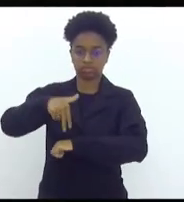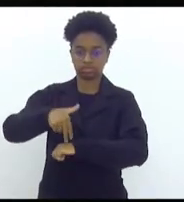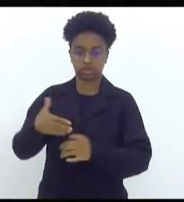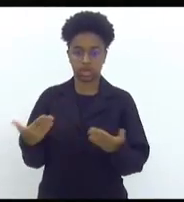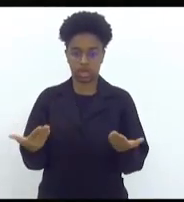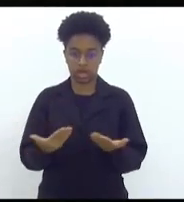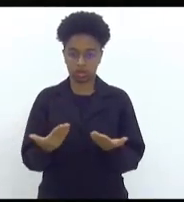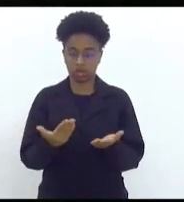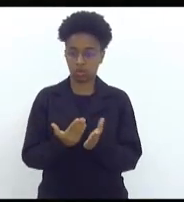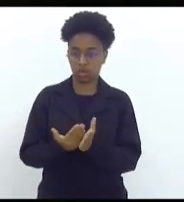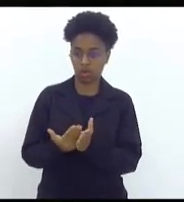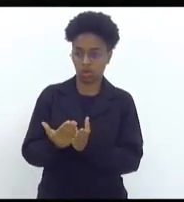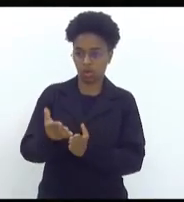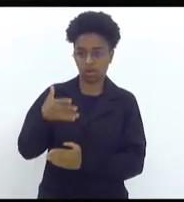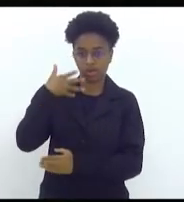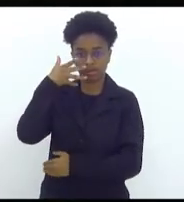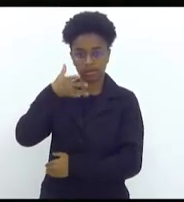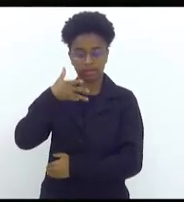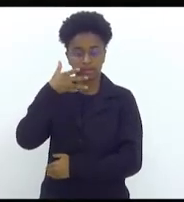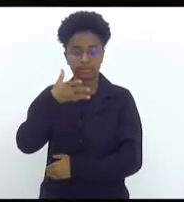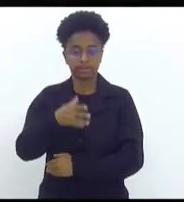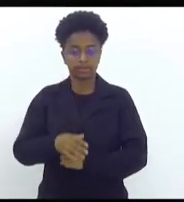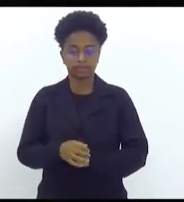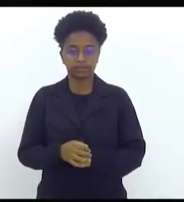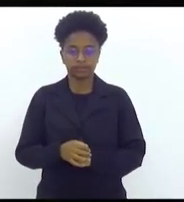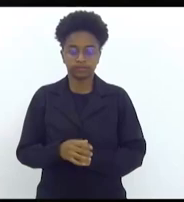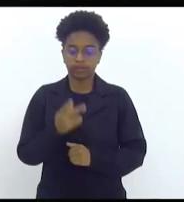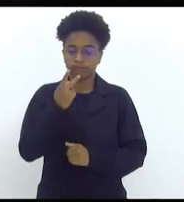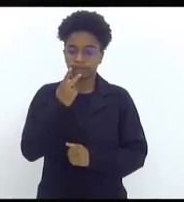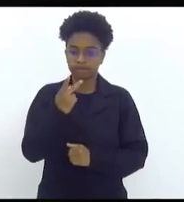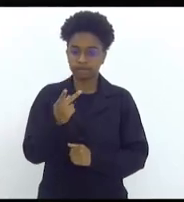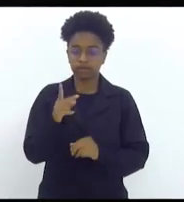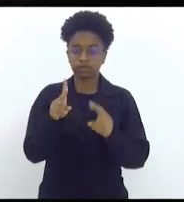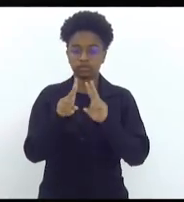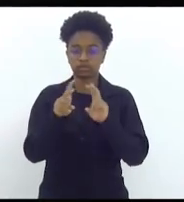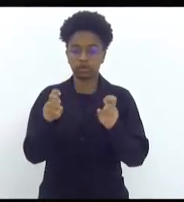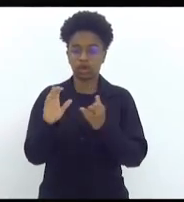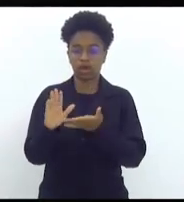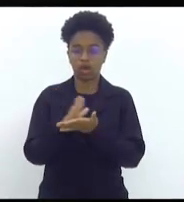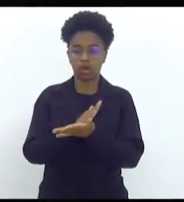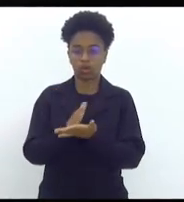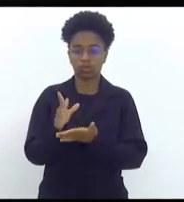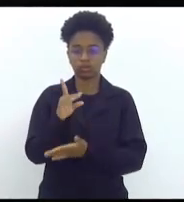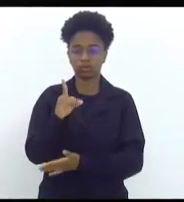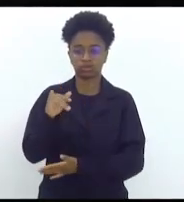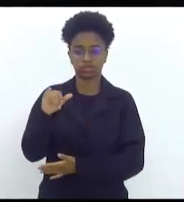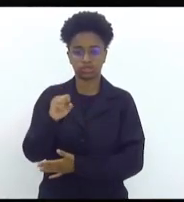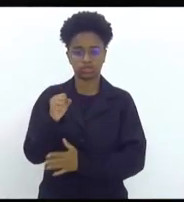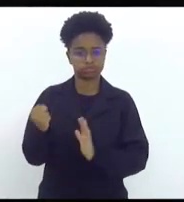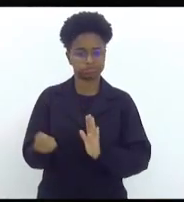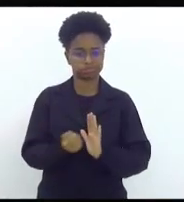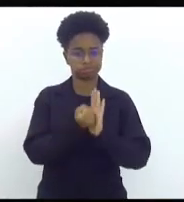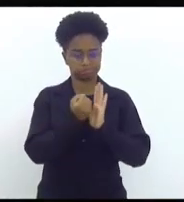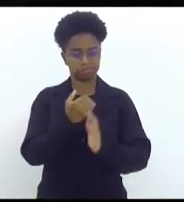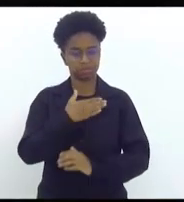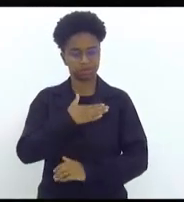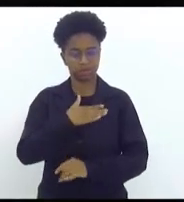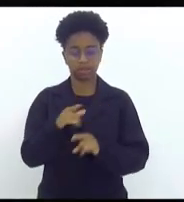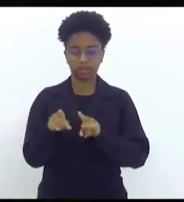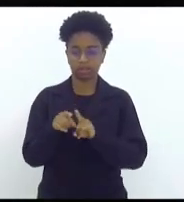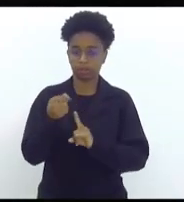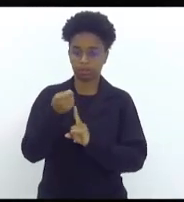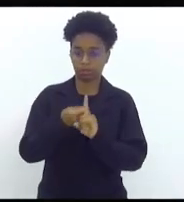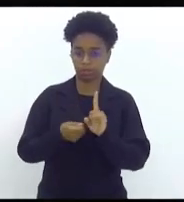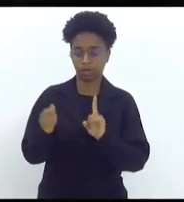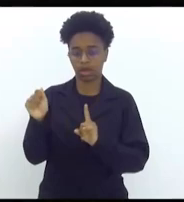do expediente Inicial agora para falar de algumas datas que são muito simbólicas né inclusive um mês de